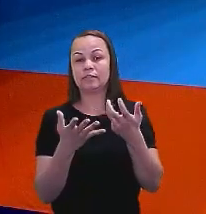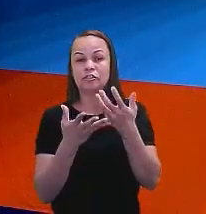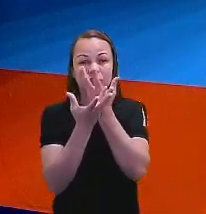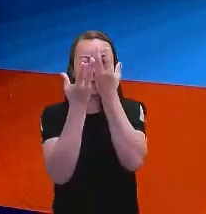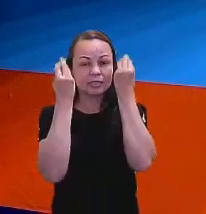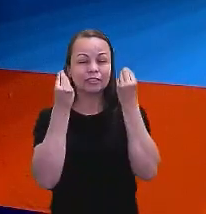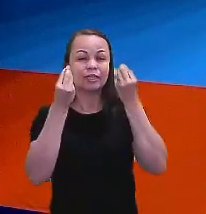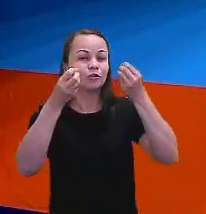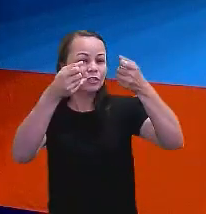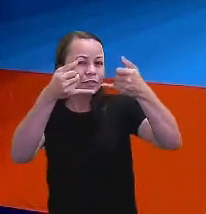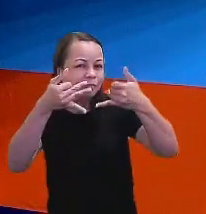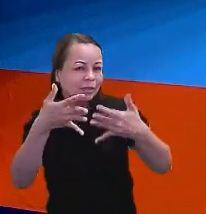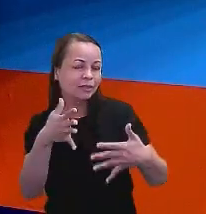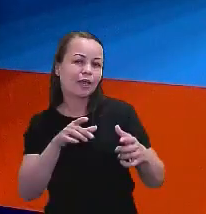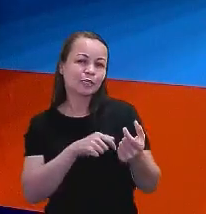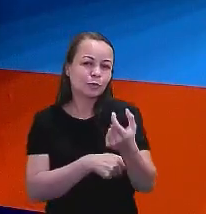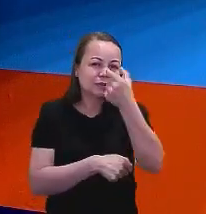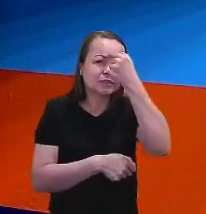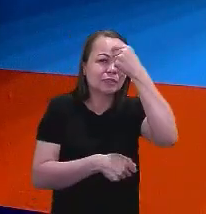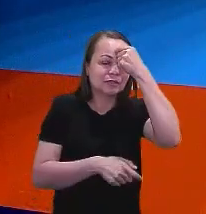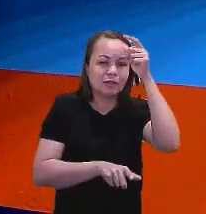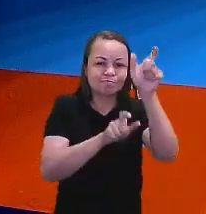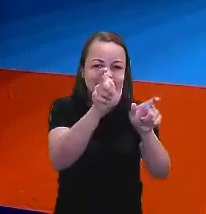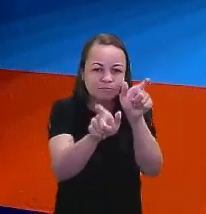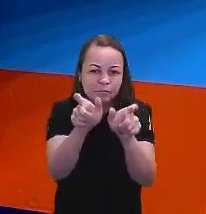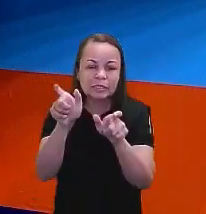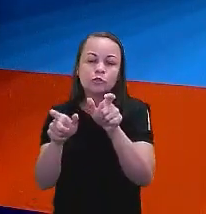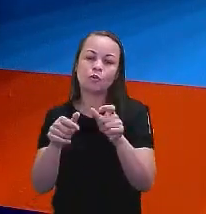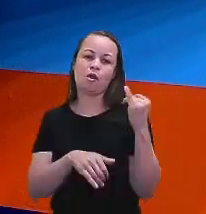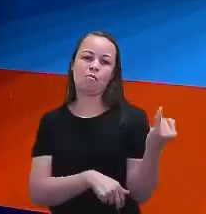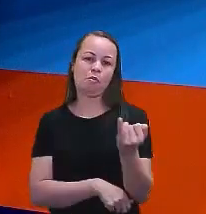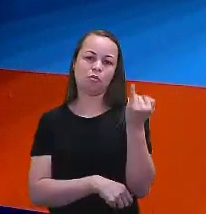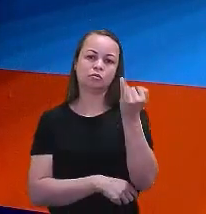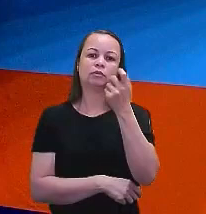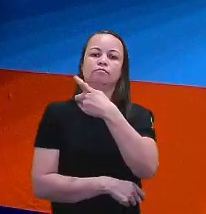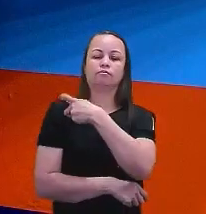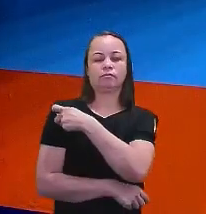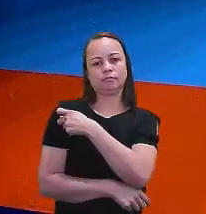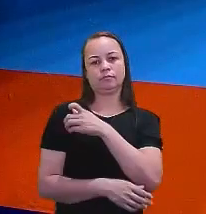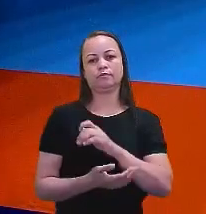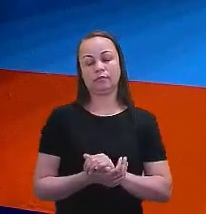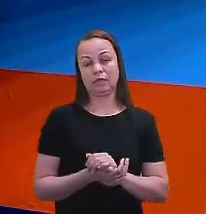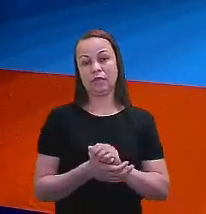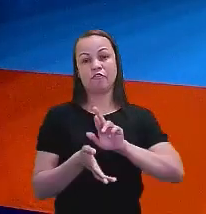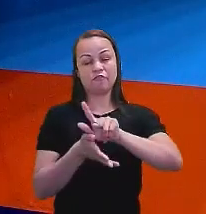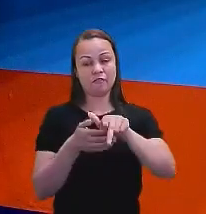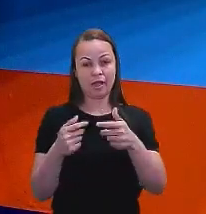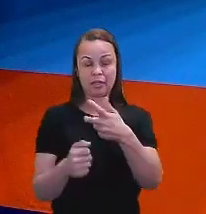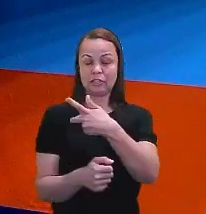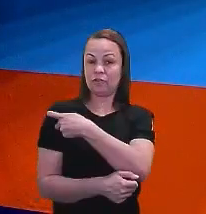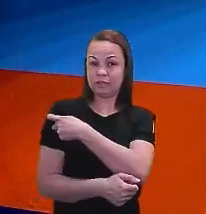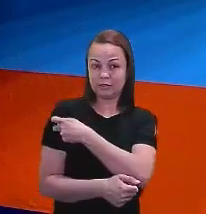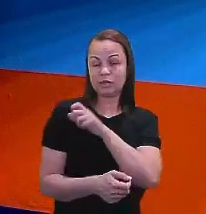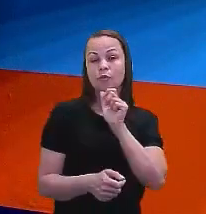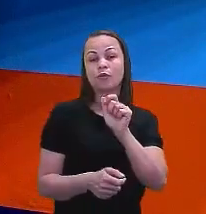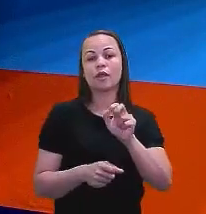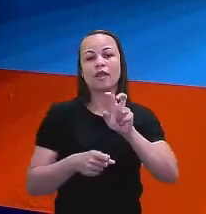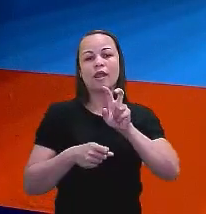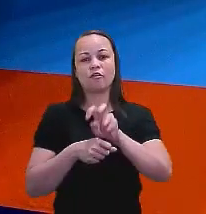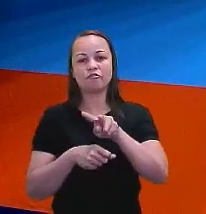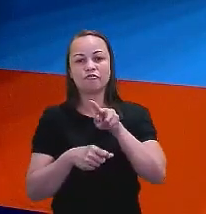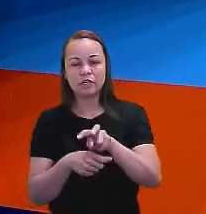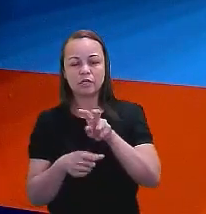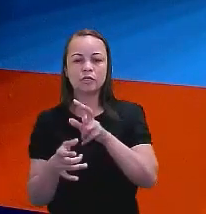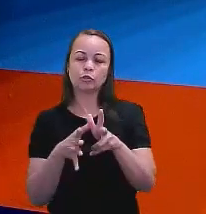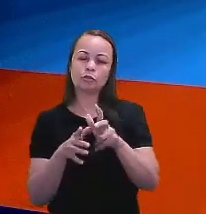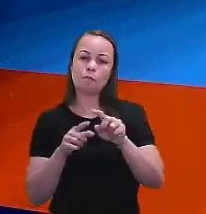de explicar a importância da vacina. Lembrando que várias vacinas são os vírus, mas calma, que é o vírus negativado